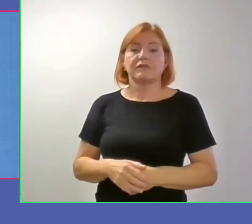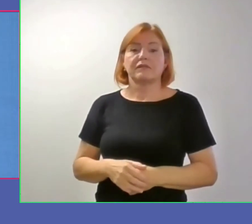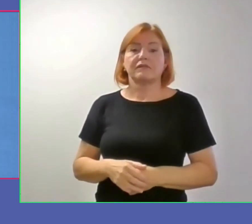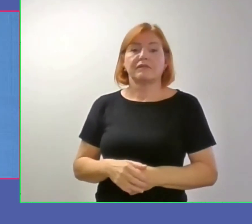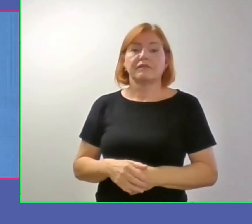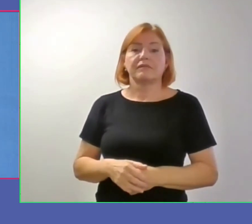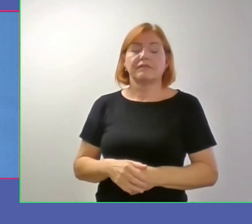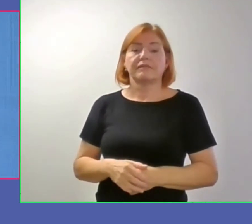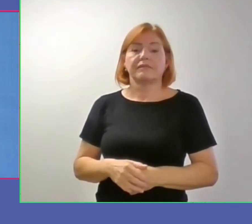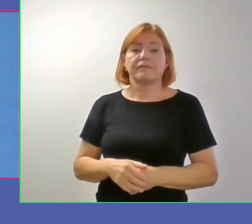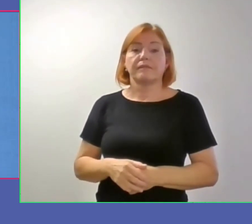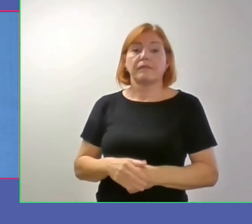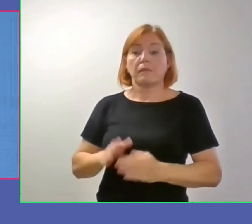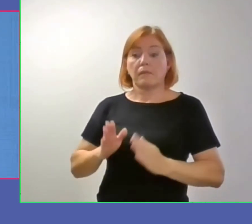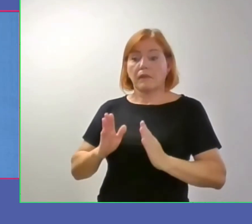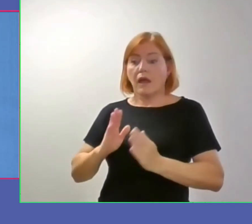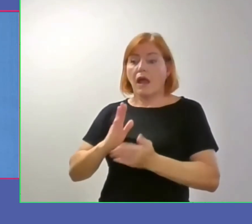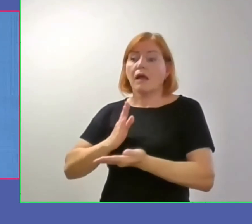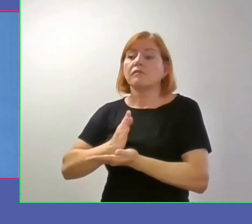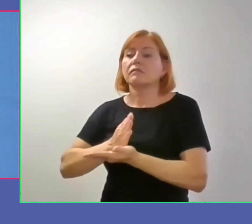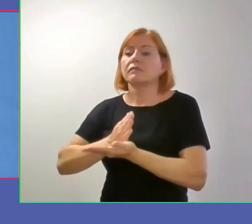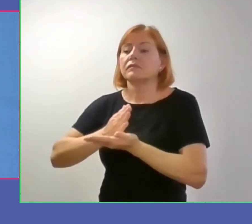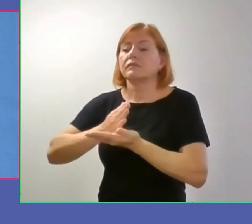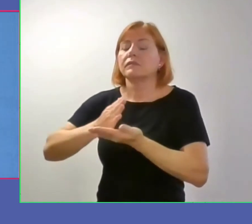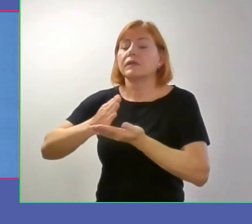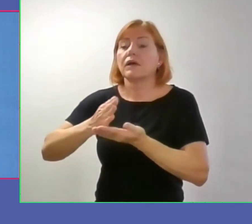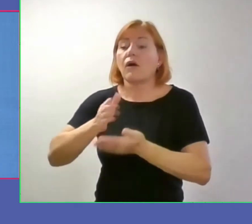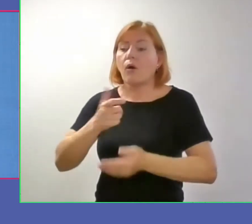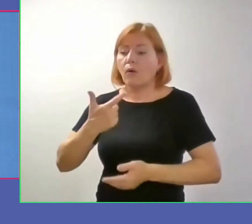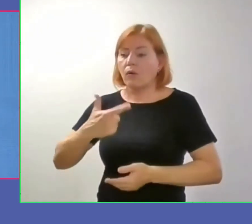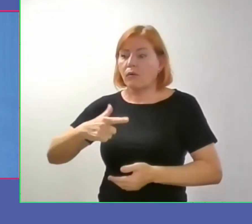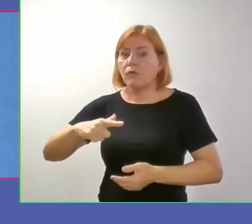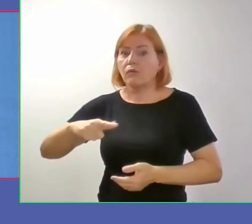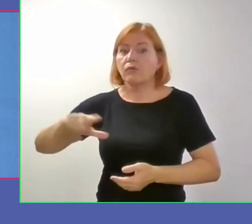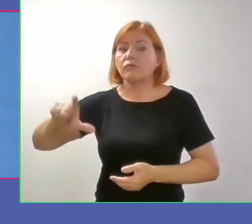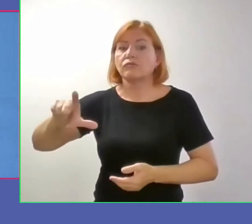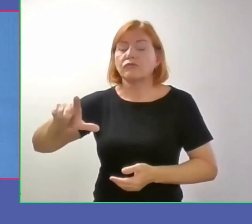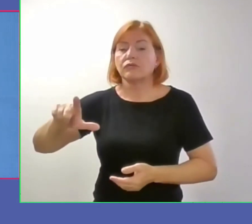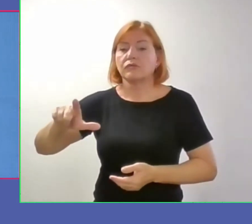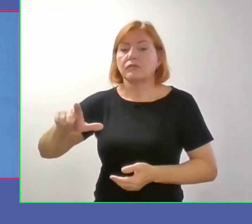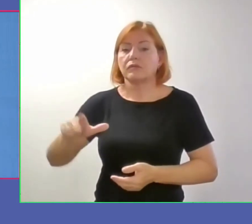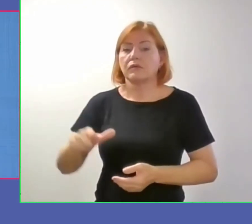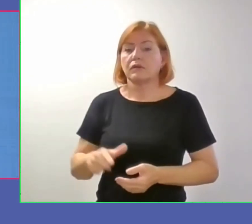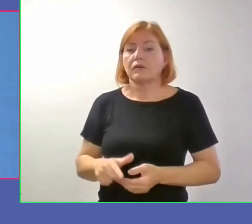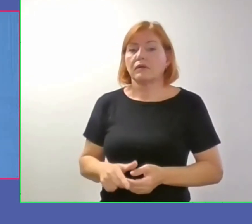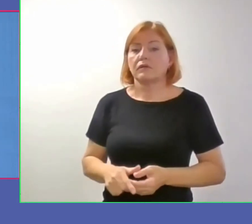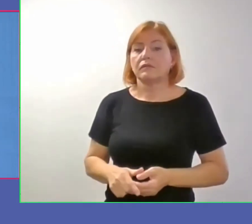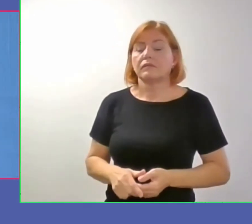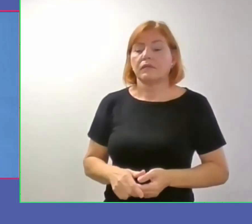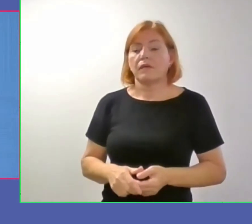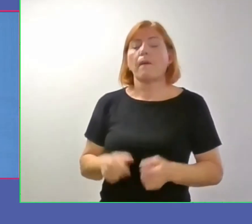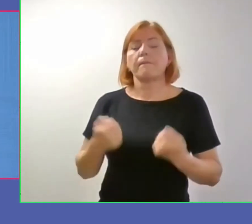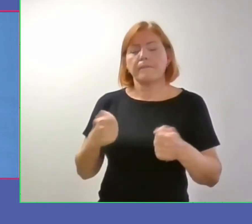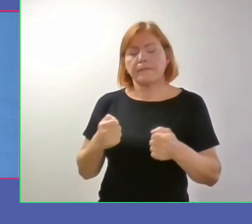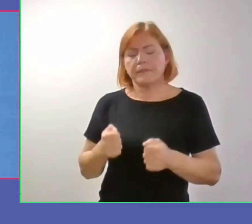não nos agarramos à experiência passada. Nós temos que seguir, irmãos. Vamos seguir.